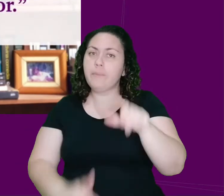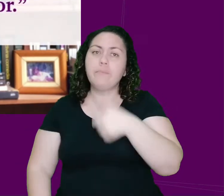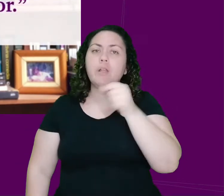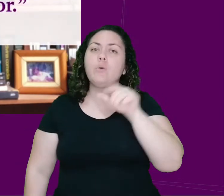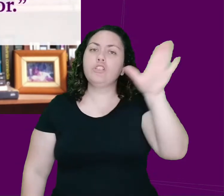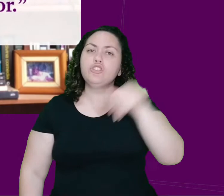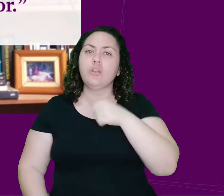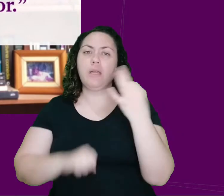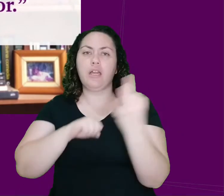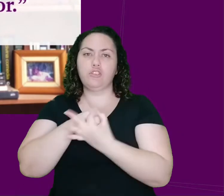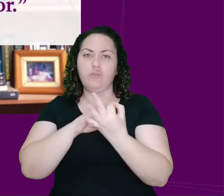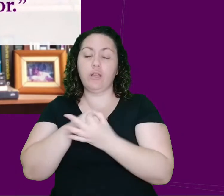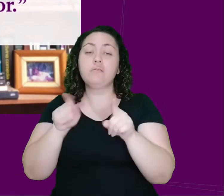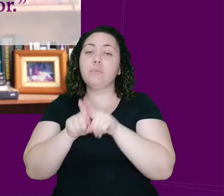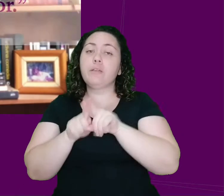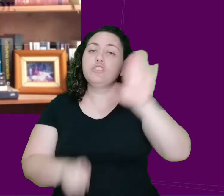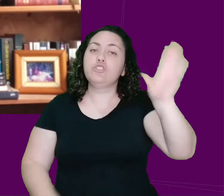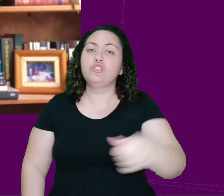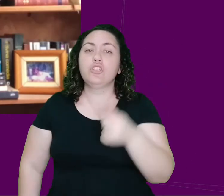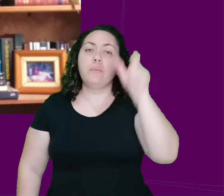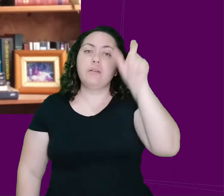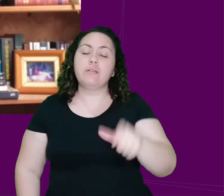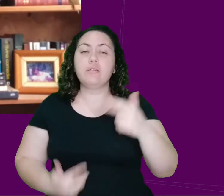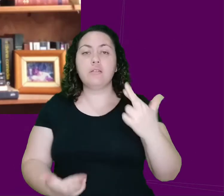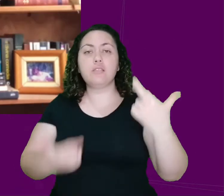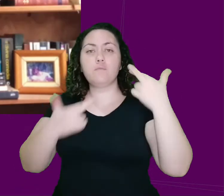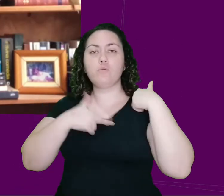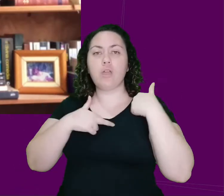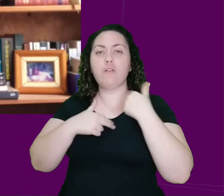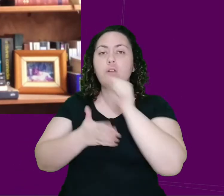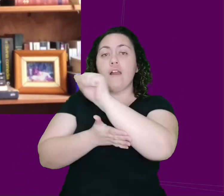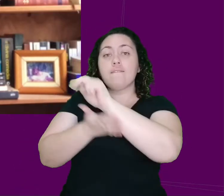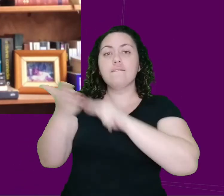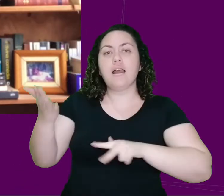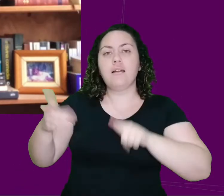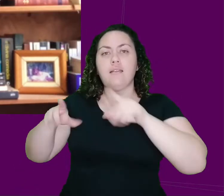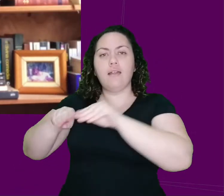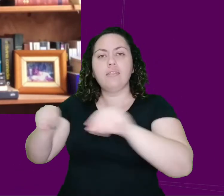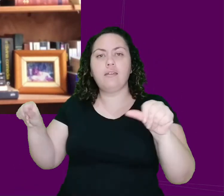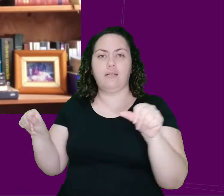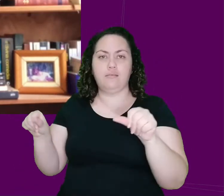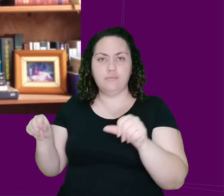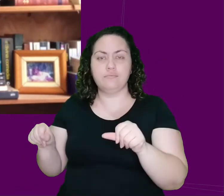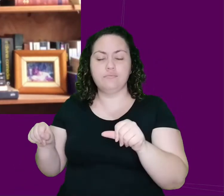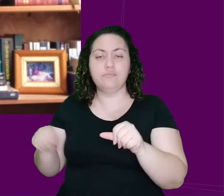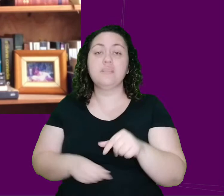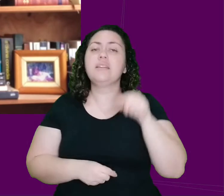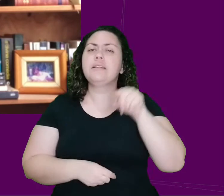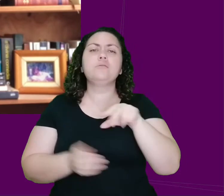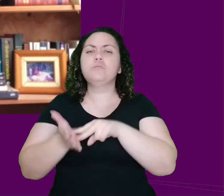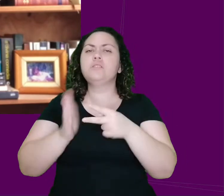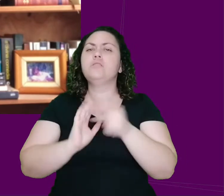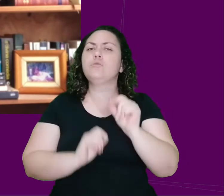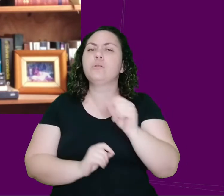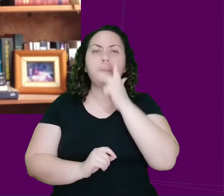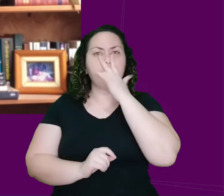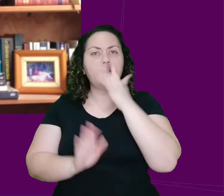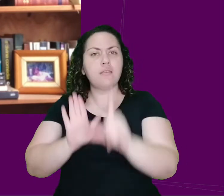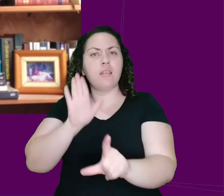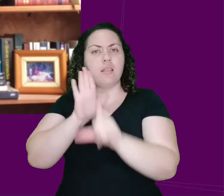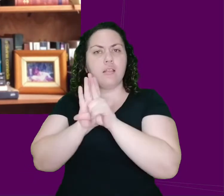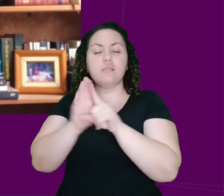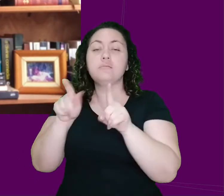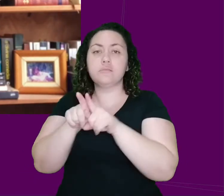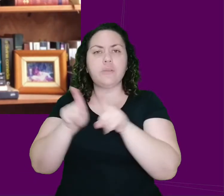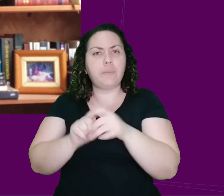vir o advogado e vir o agrimensor. A menção a essas duas profissões dá um certo caráter de legalidade